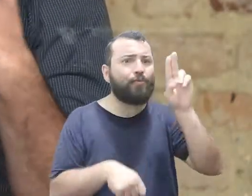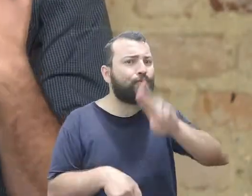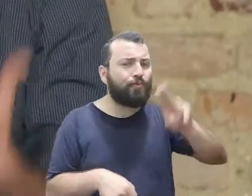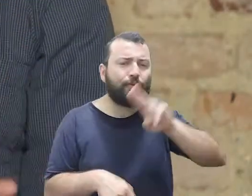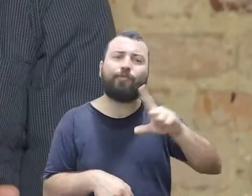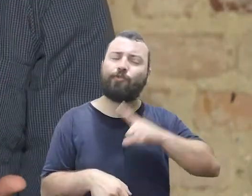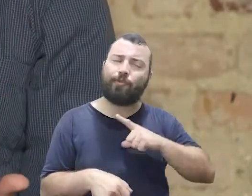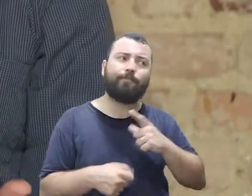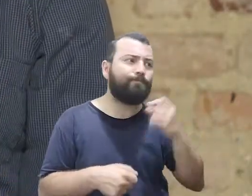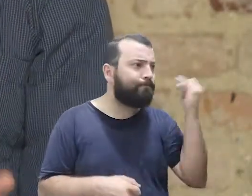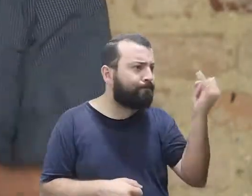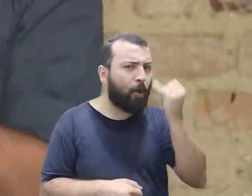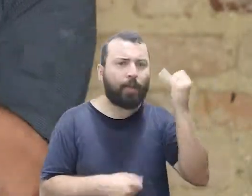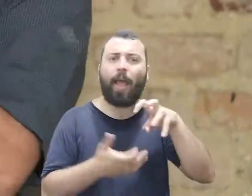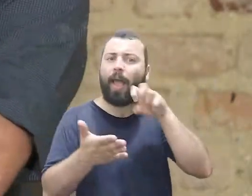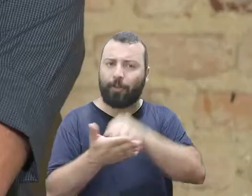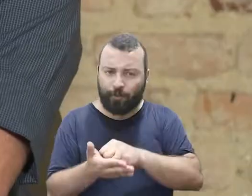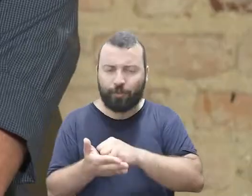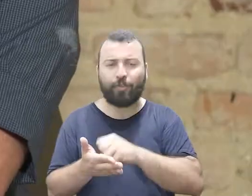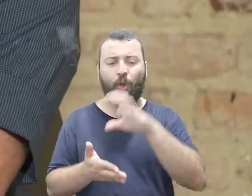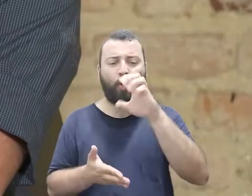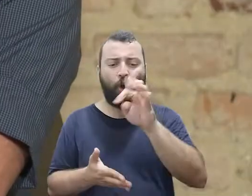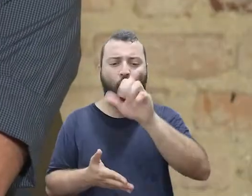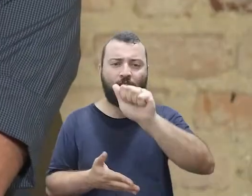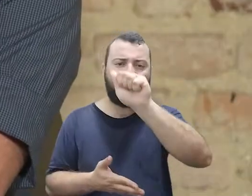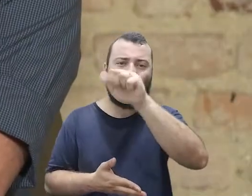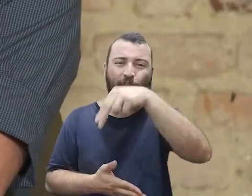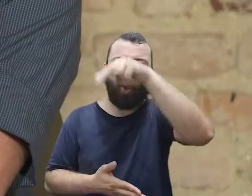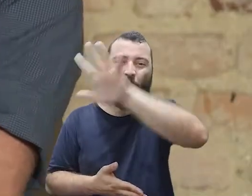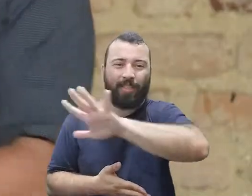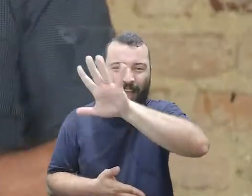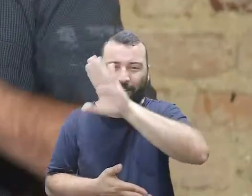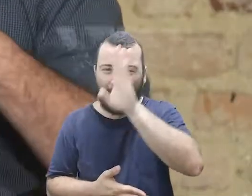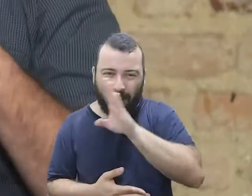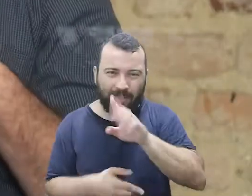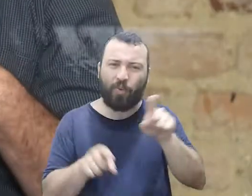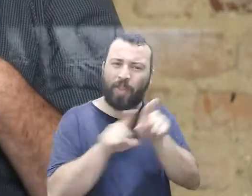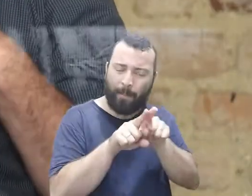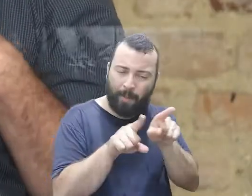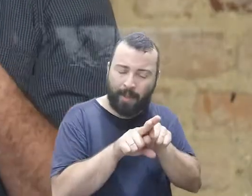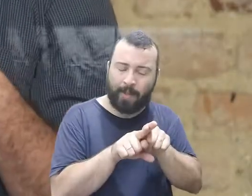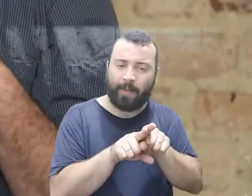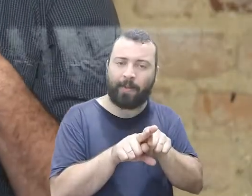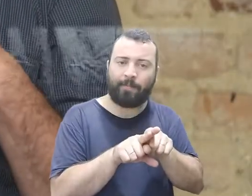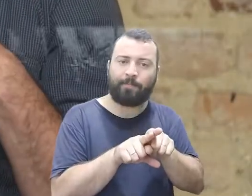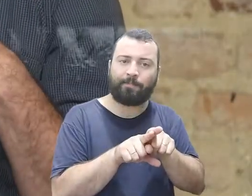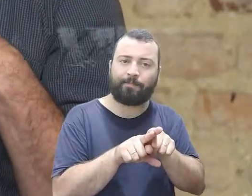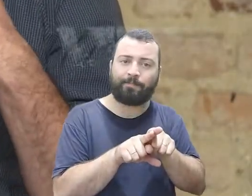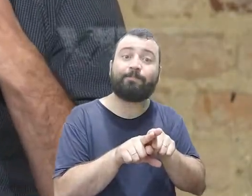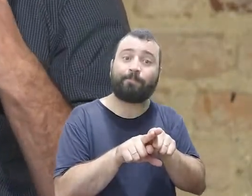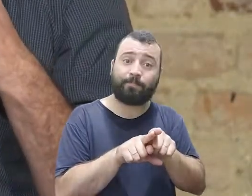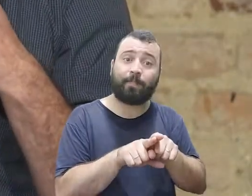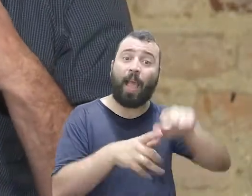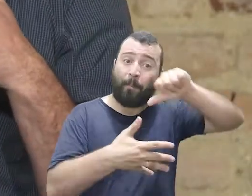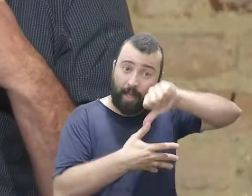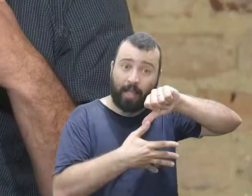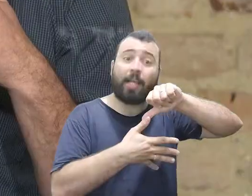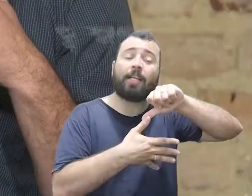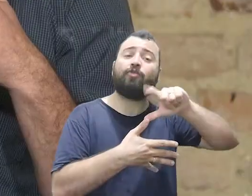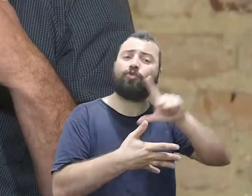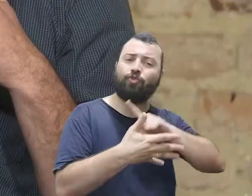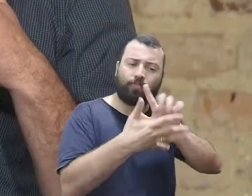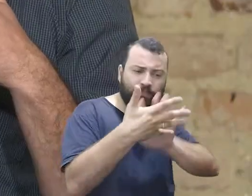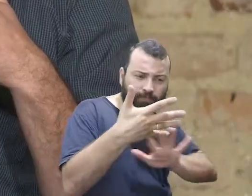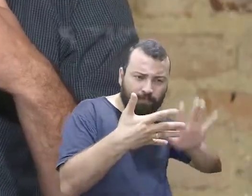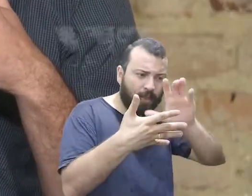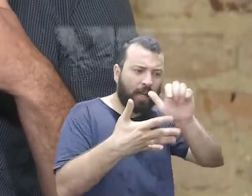Existem importantes registros, tanto da costa do Nordeste do Brasil, como também da América do Sul,